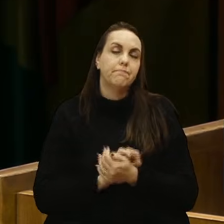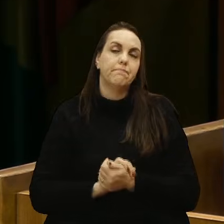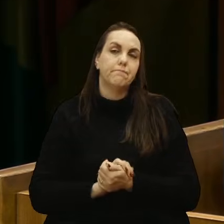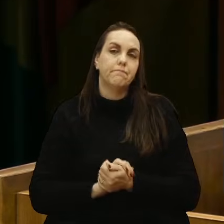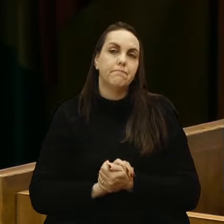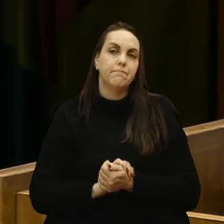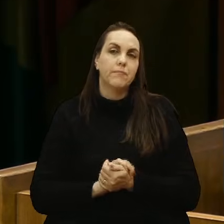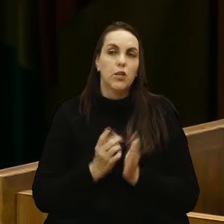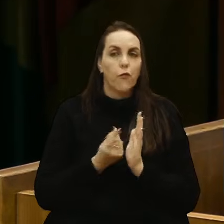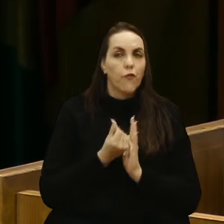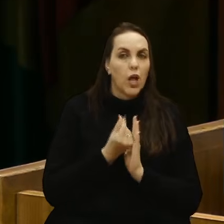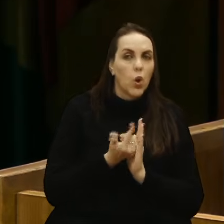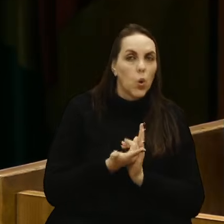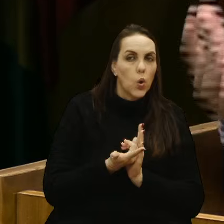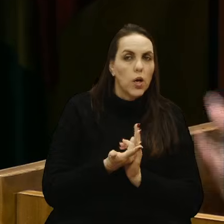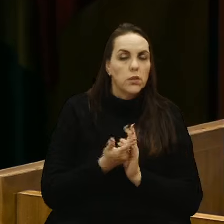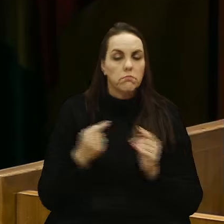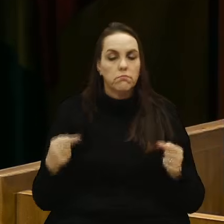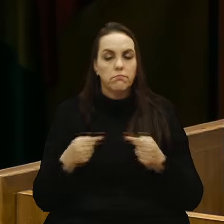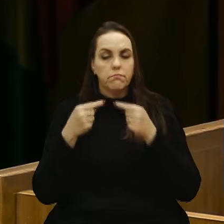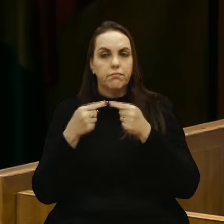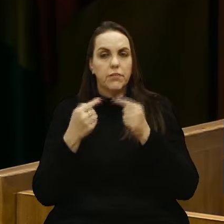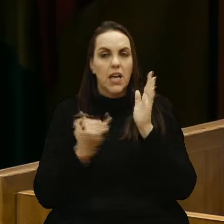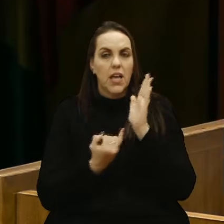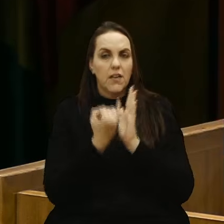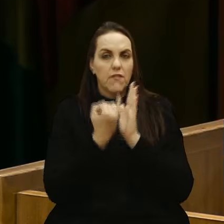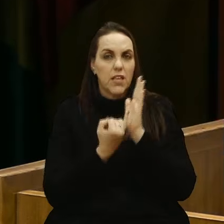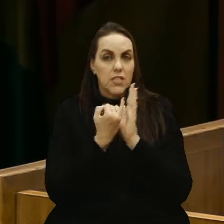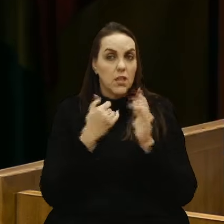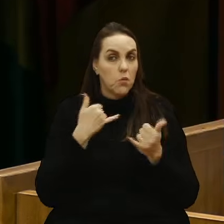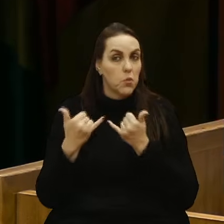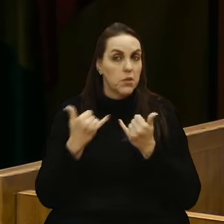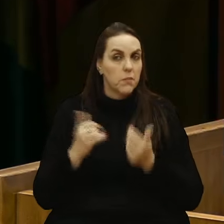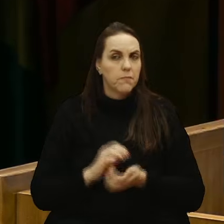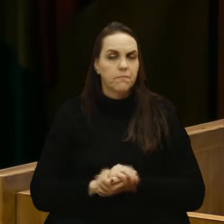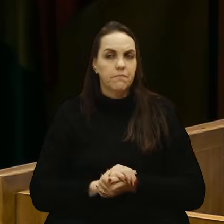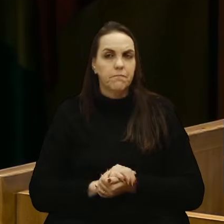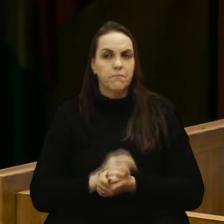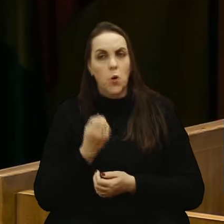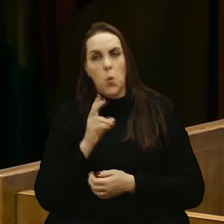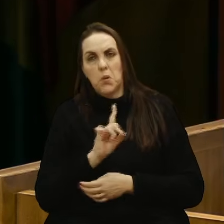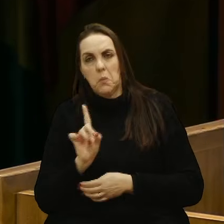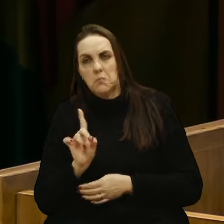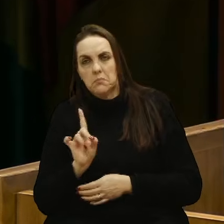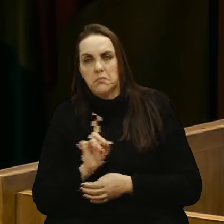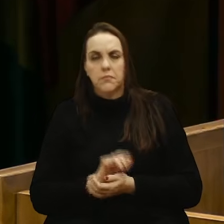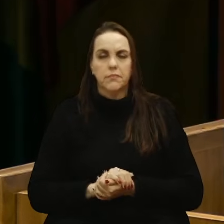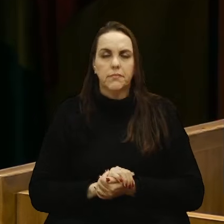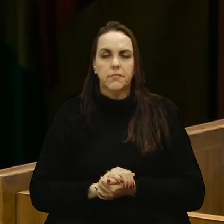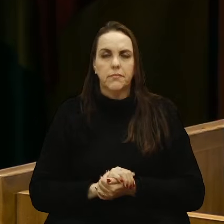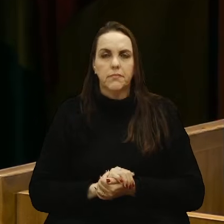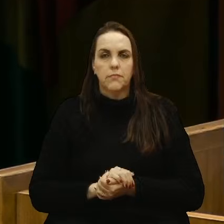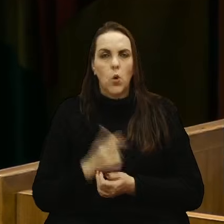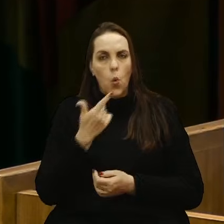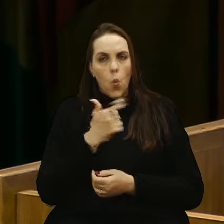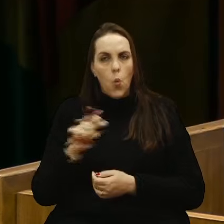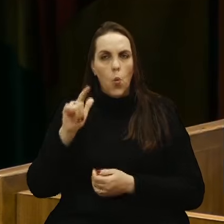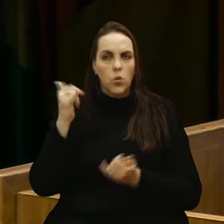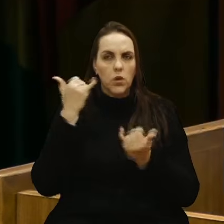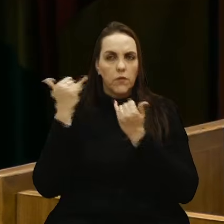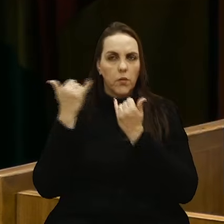em valores de acordo com a inflação, por exemplo? Ou não? Uma outra